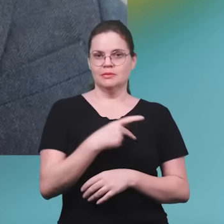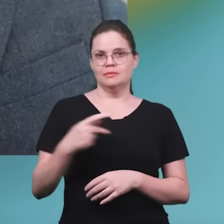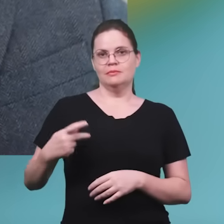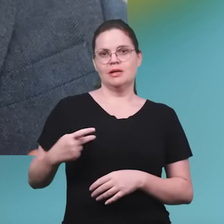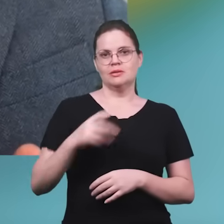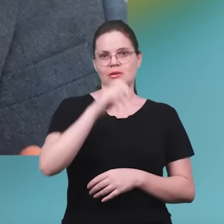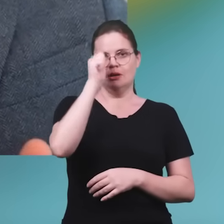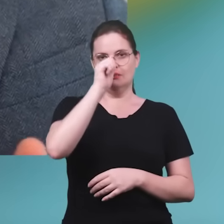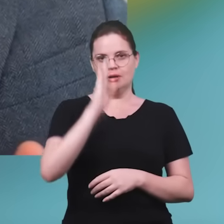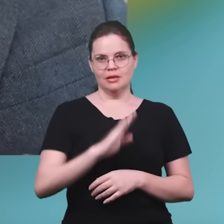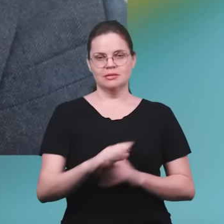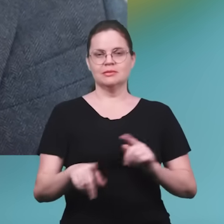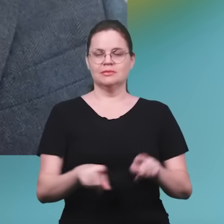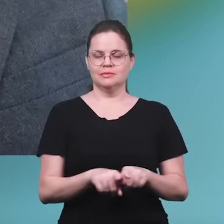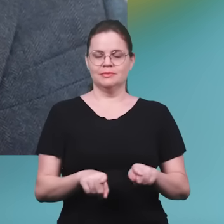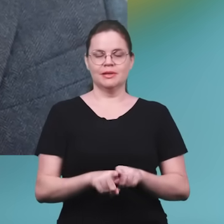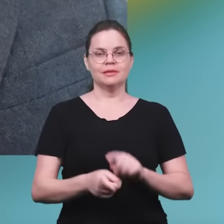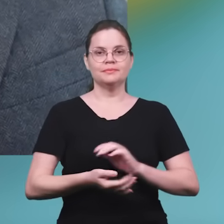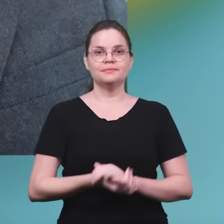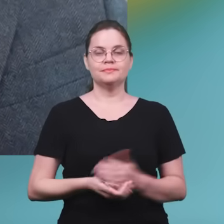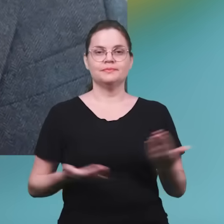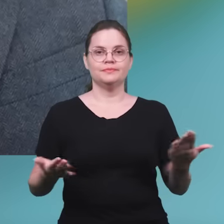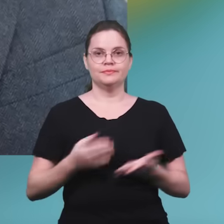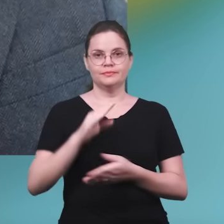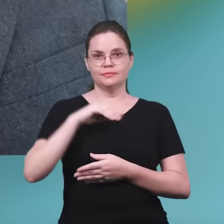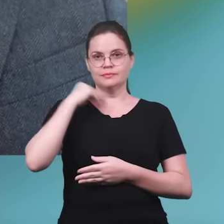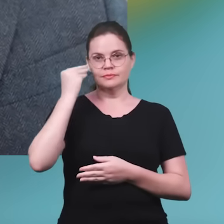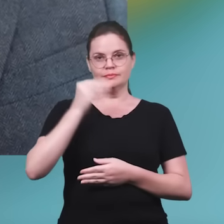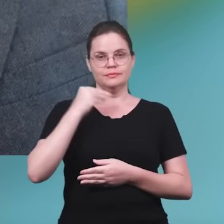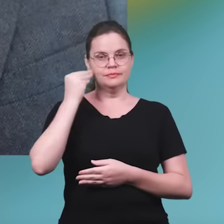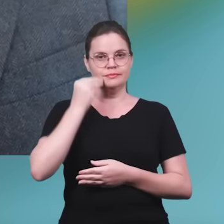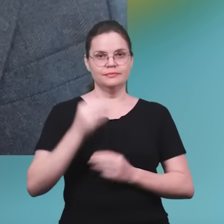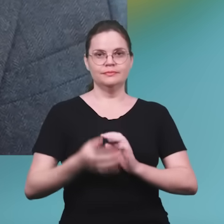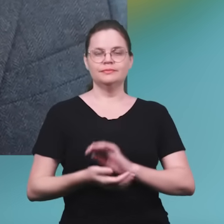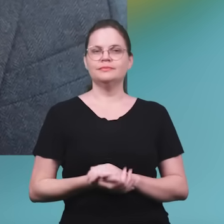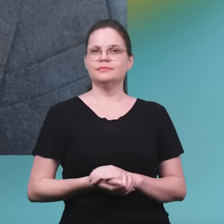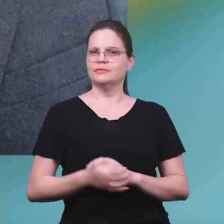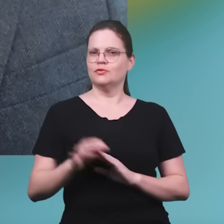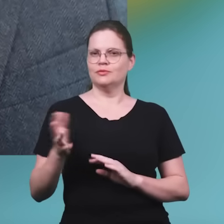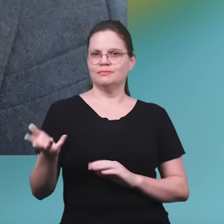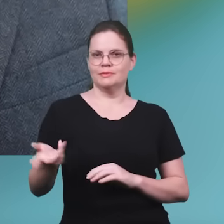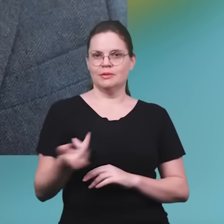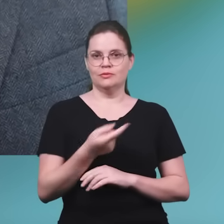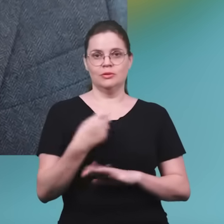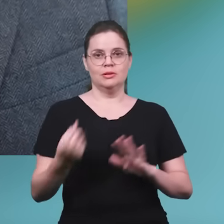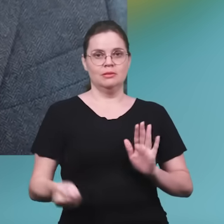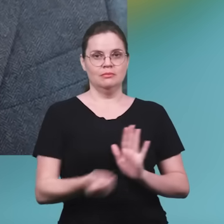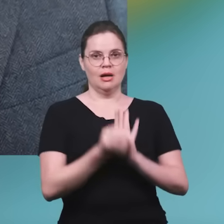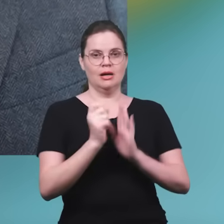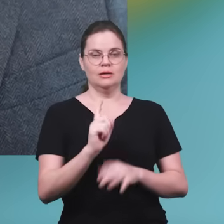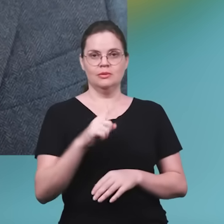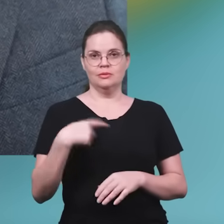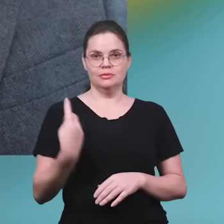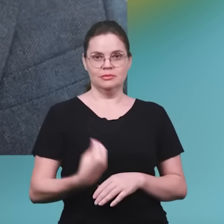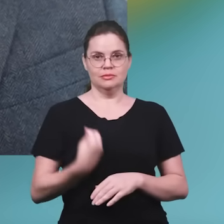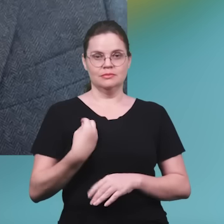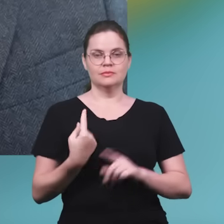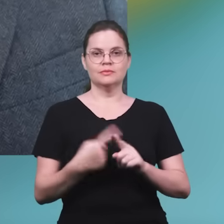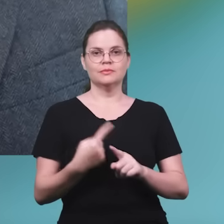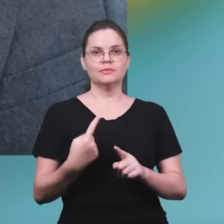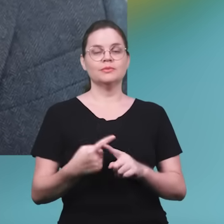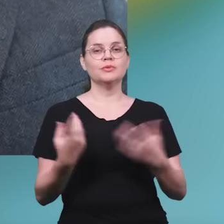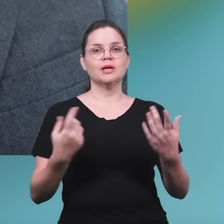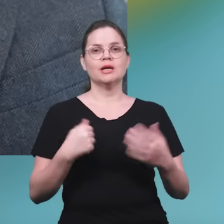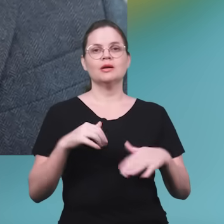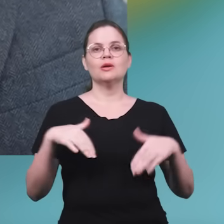do Senhor, pastor Alexandre. A nossa experiência de hoje foi uma experiência muito marcante que o